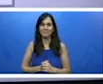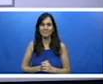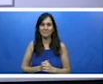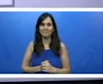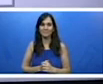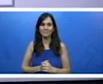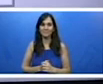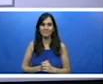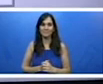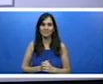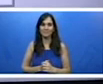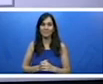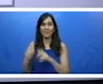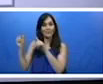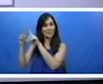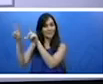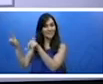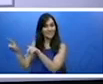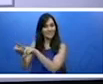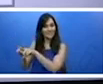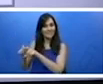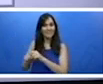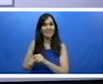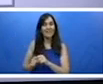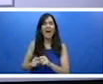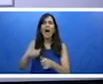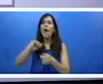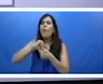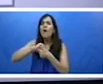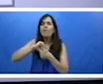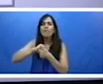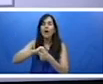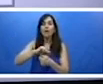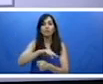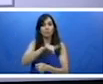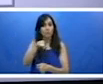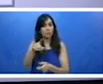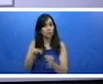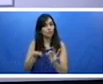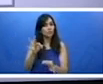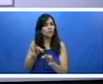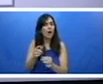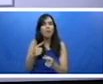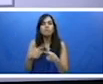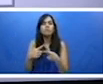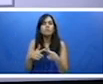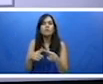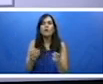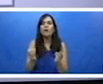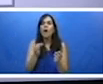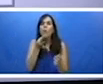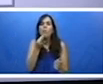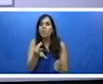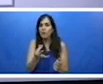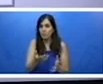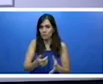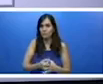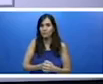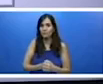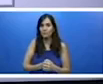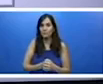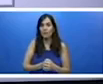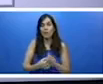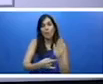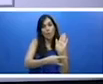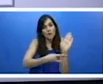Aqui do lado, perdão. As qualidades ou problemas anotados justificarão sua opinião sobre o conto. A opinião é livre. O